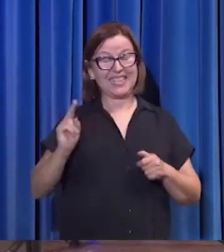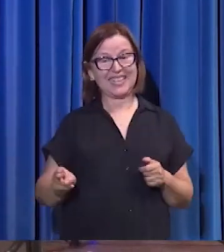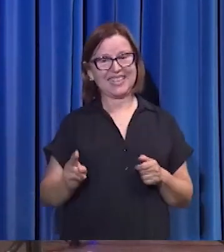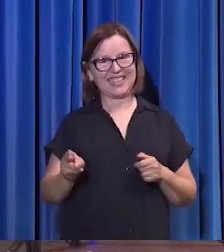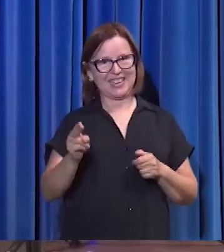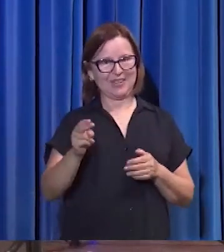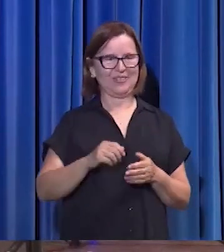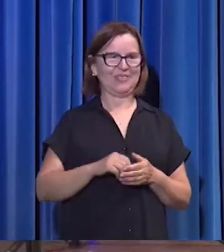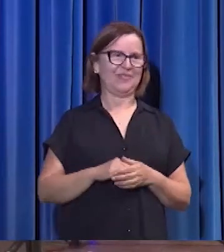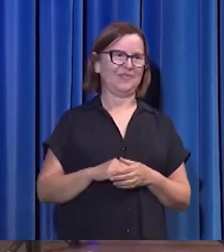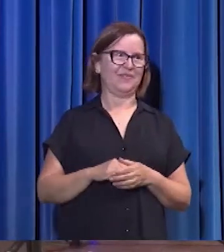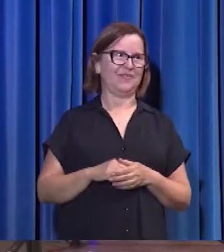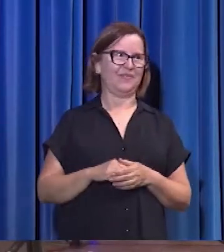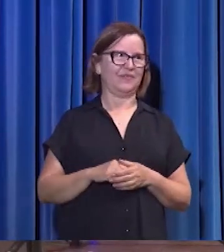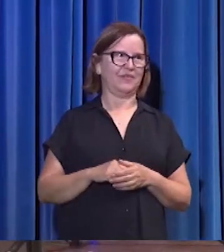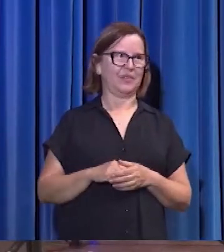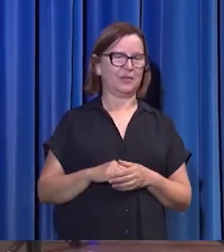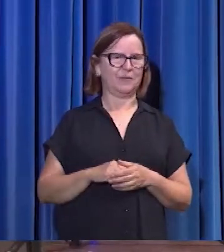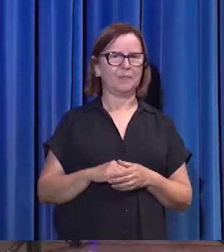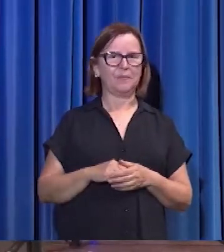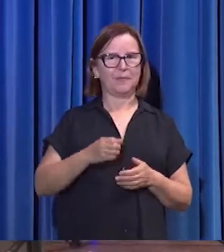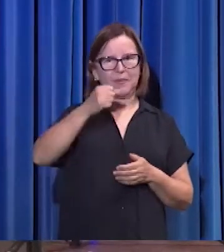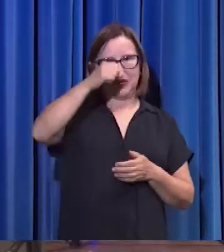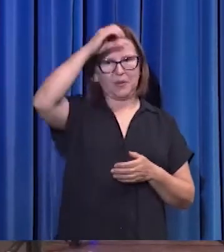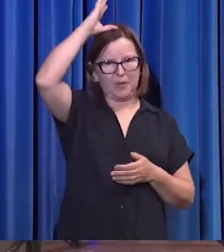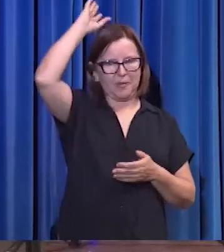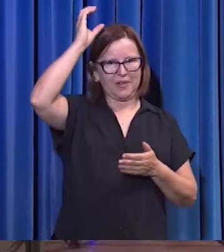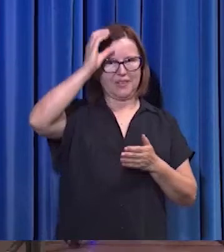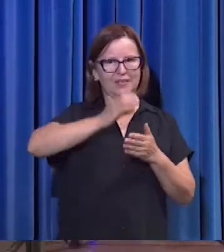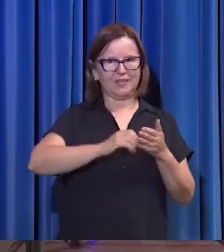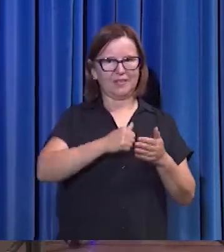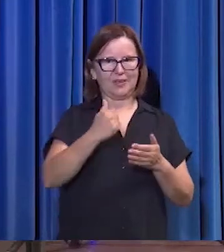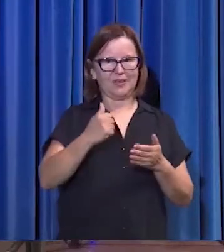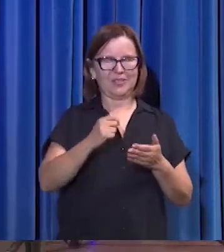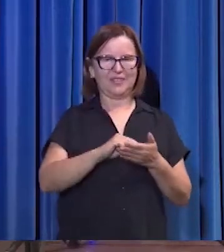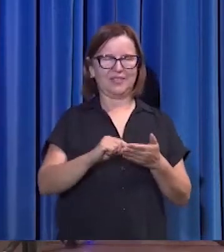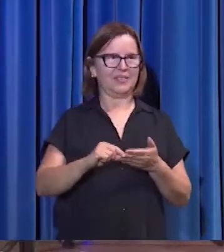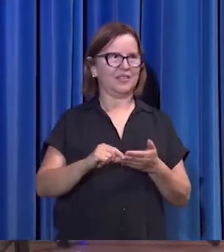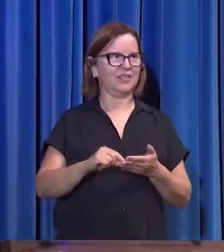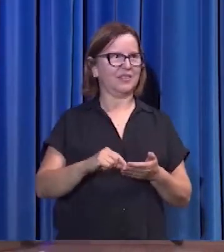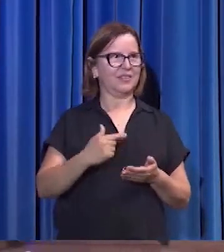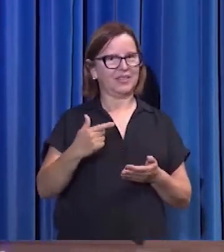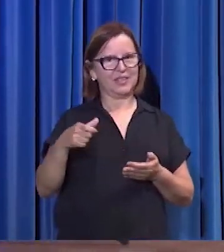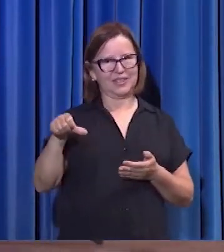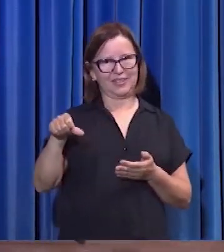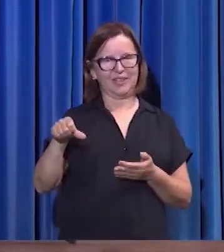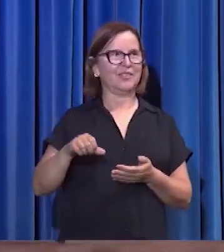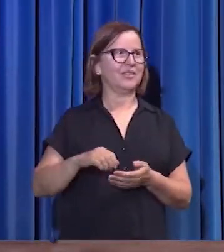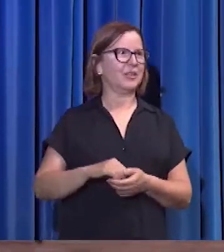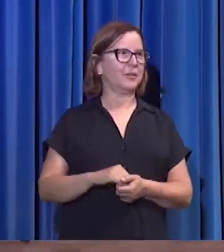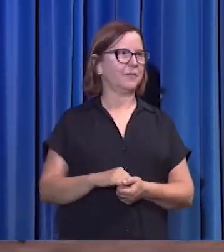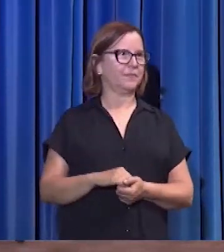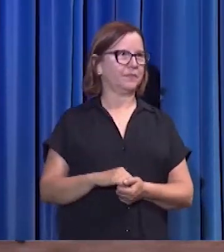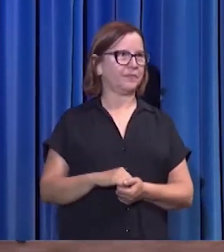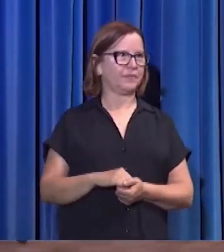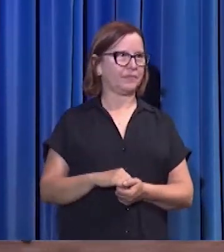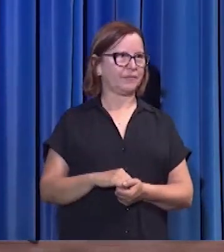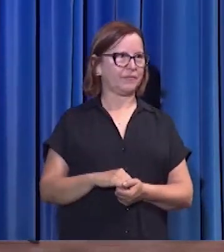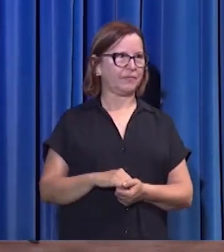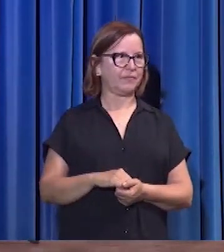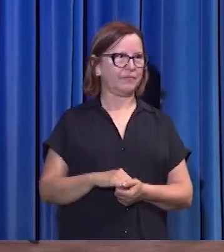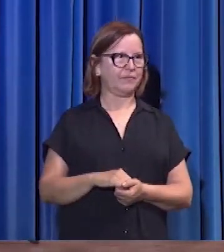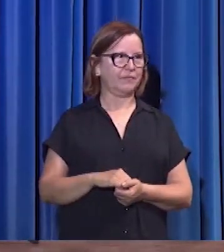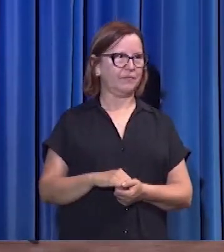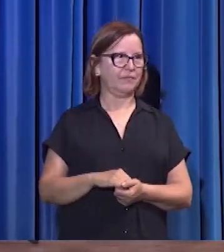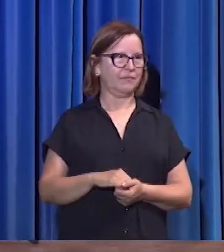Vamos dar uma olhadinha em Romanos capítulo 11, versículo 29. Romanos 11, 29.